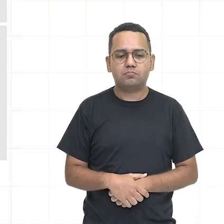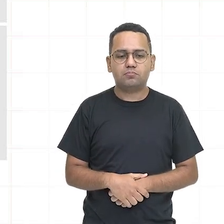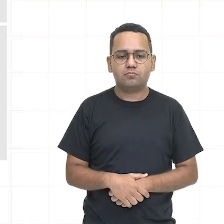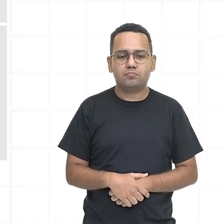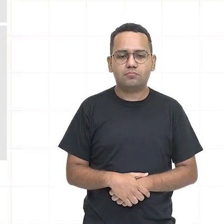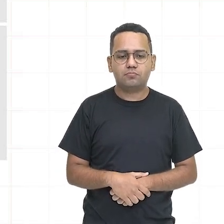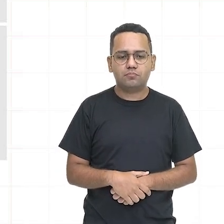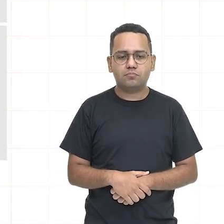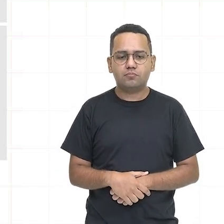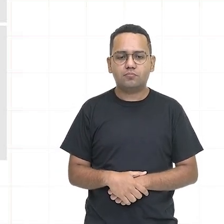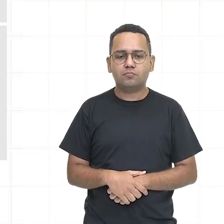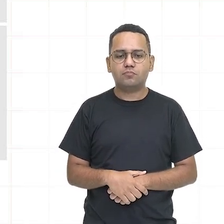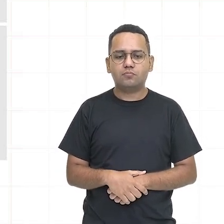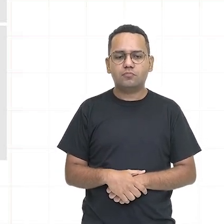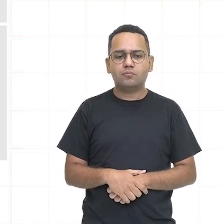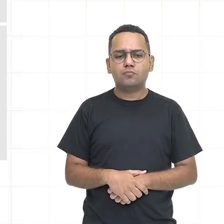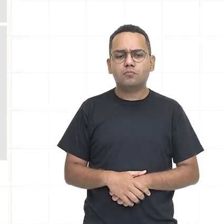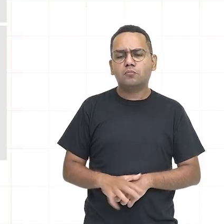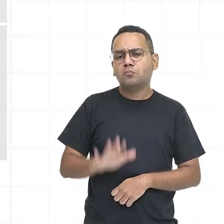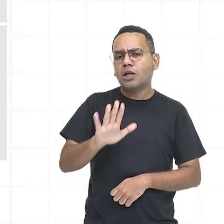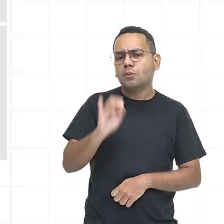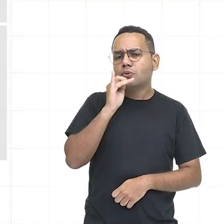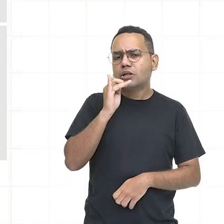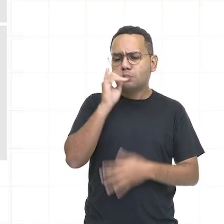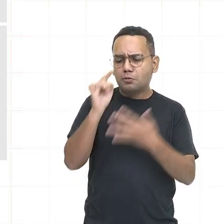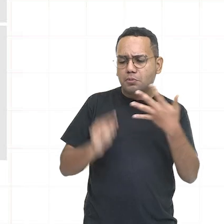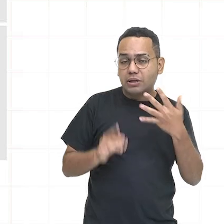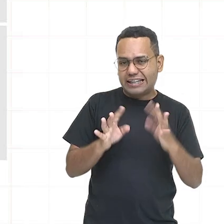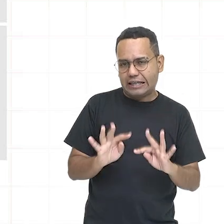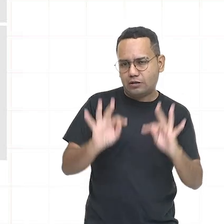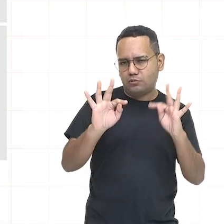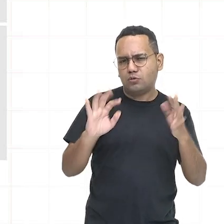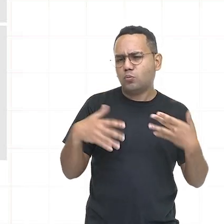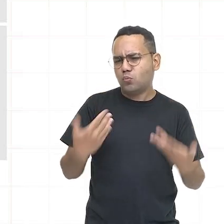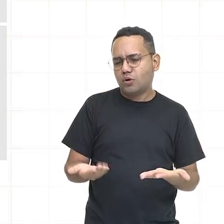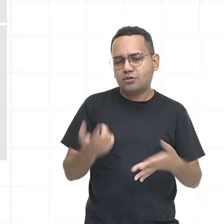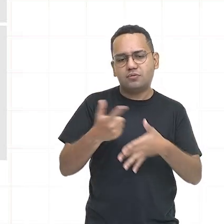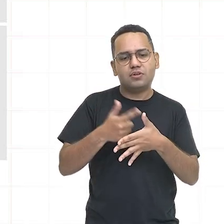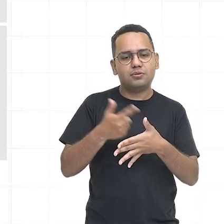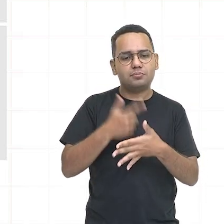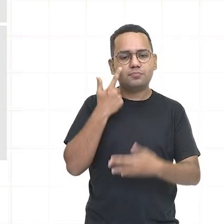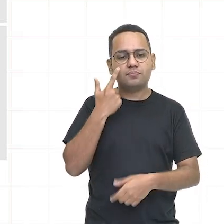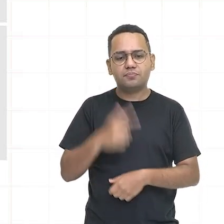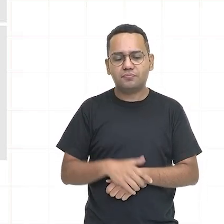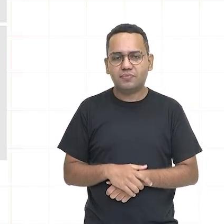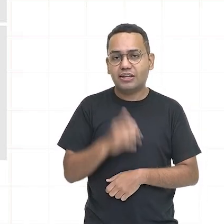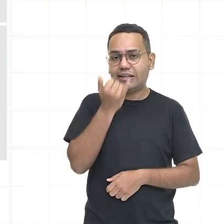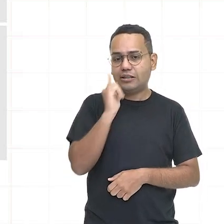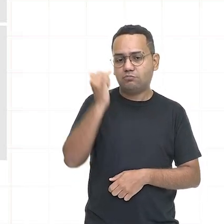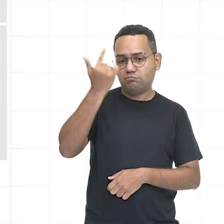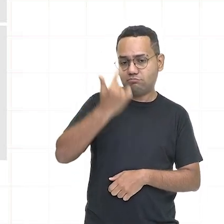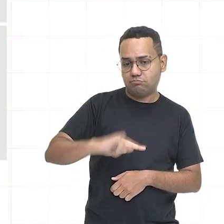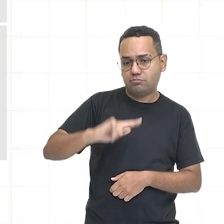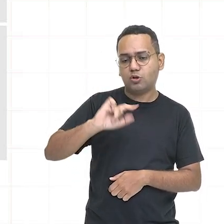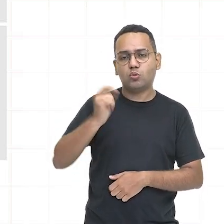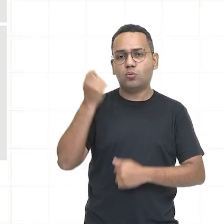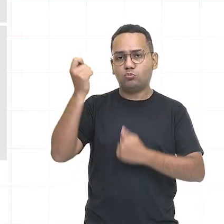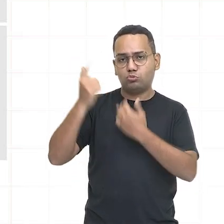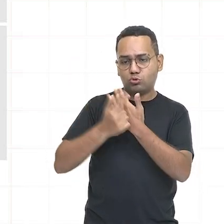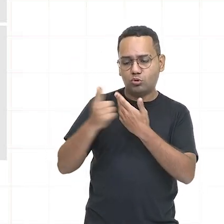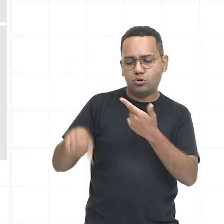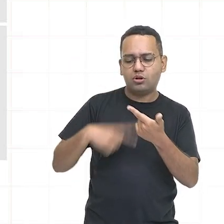tá? Essas tecnologias como que a utilização de energias renováveis, né? Energia solar,